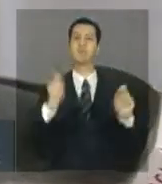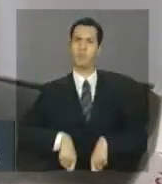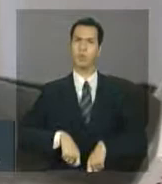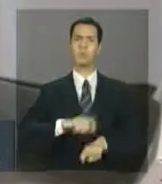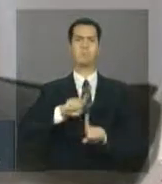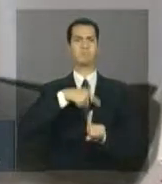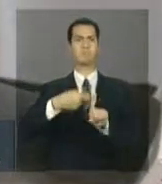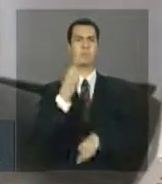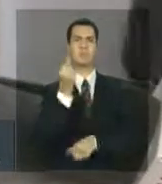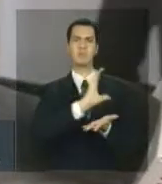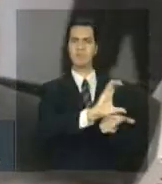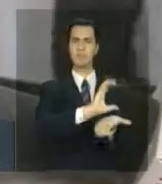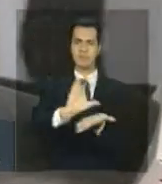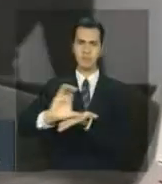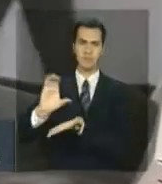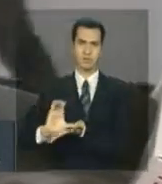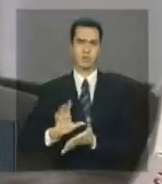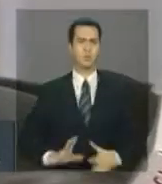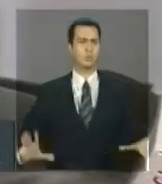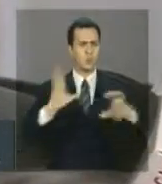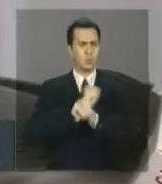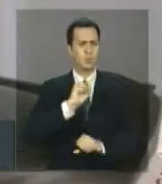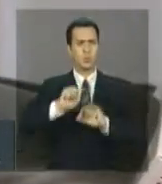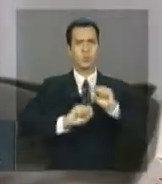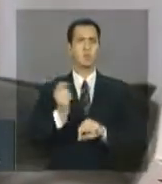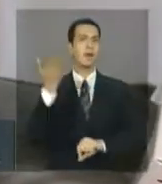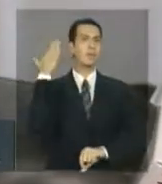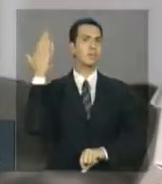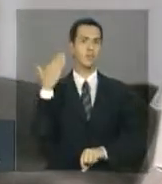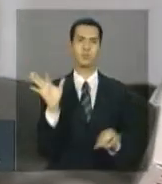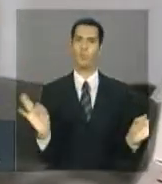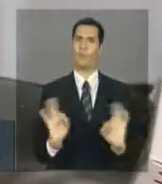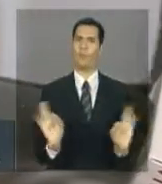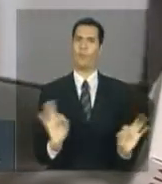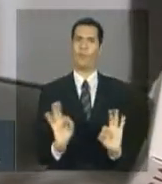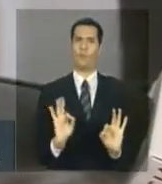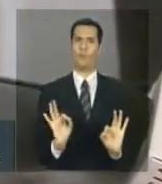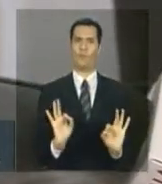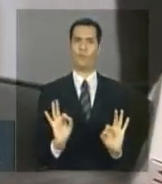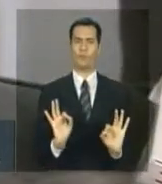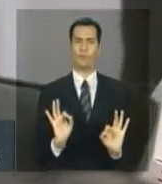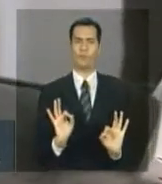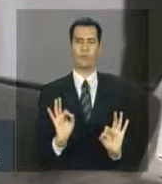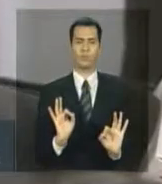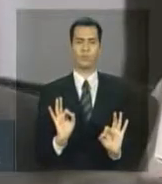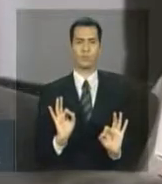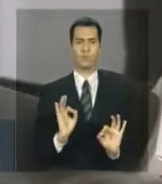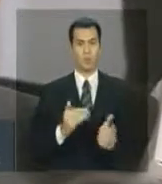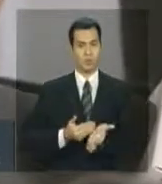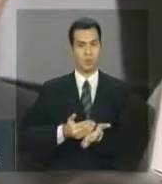de investimento. É uma soma que nunca foi liberada no primeiro